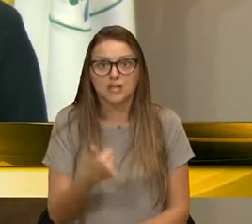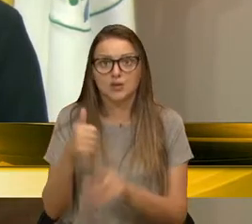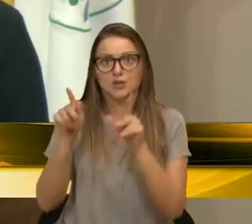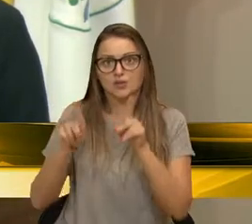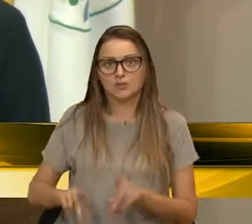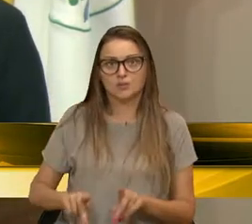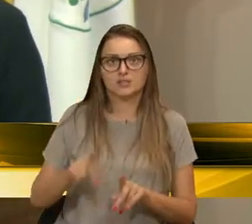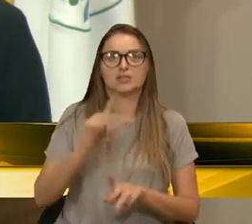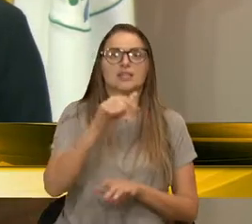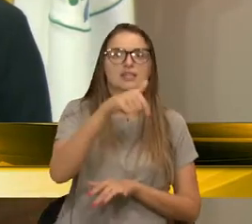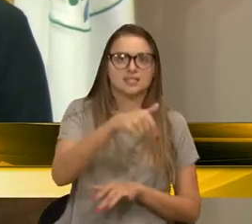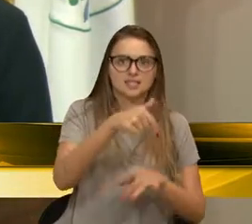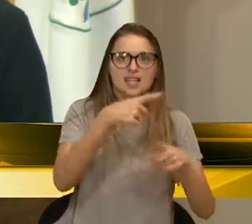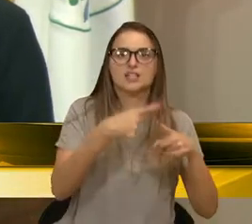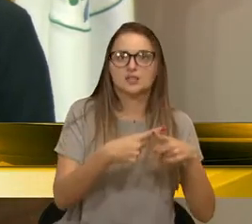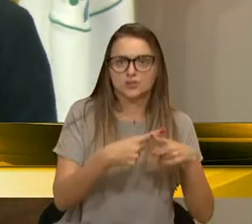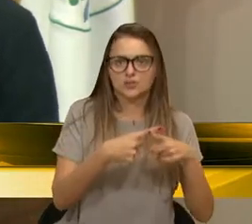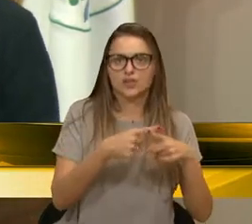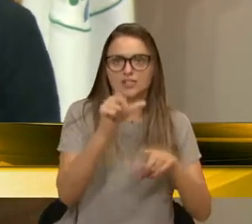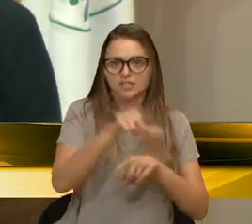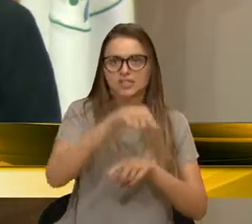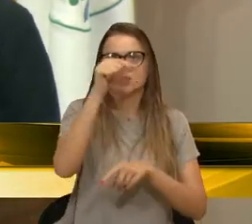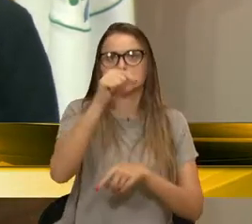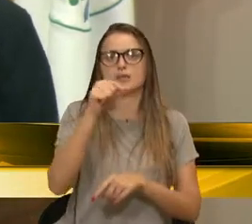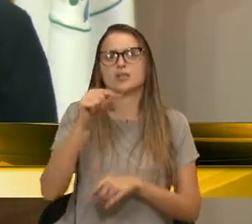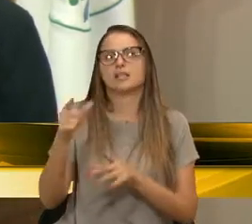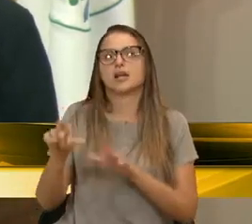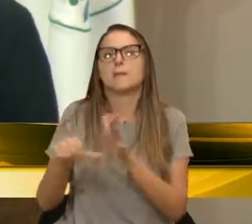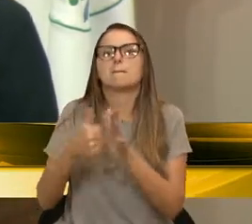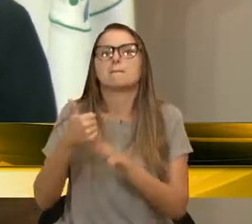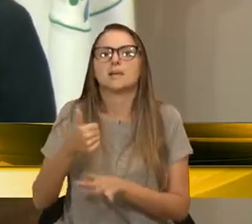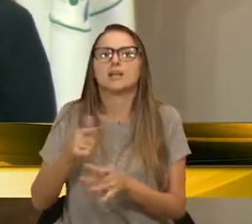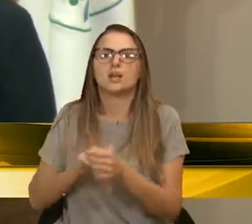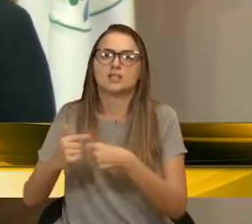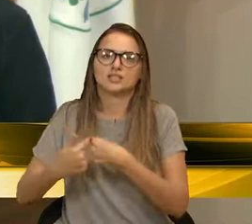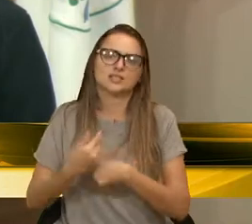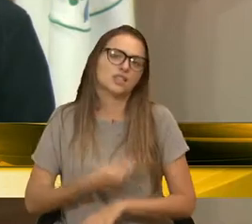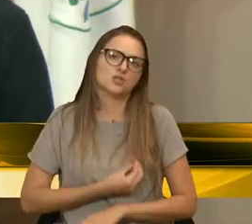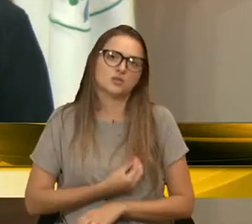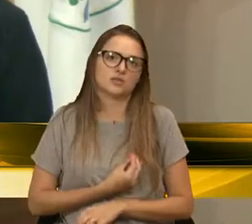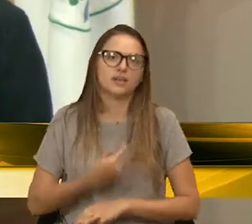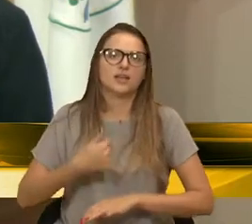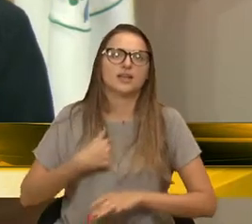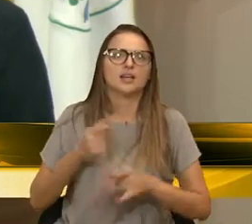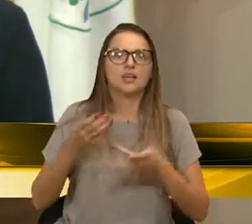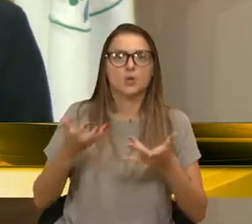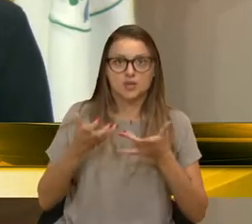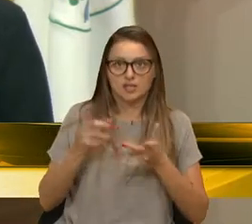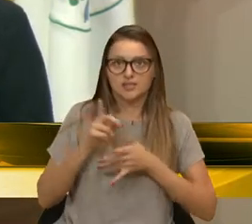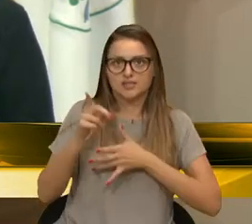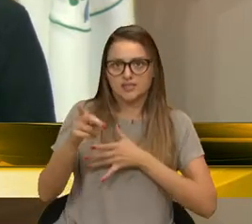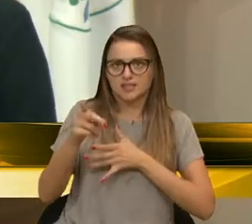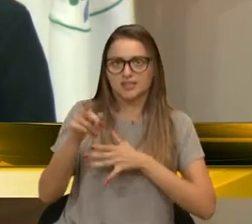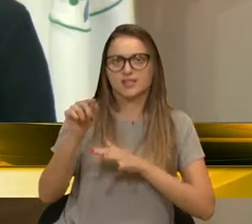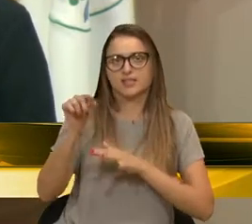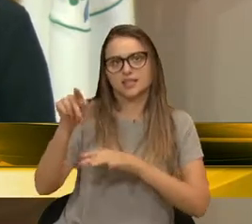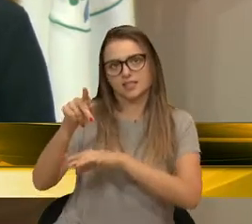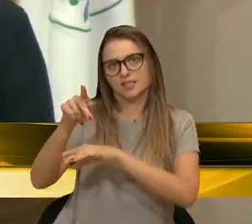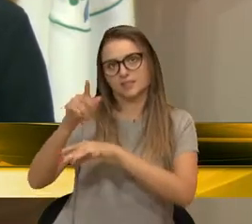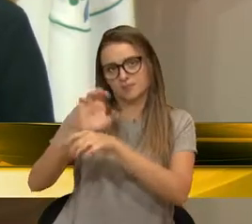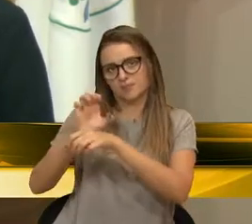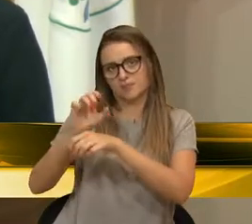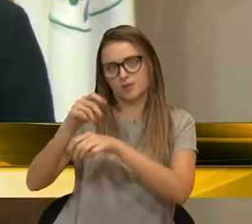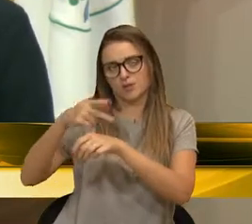vezes consecutiva a melhor cidade do mundo para se viver. E a minha escolha em fazer um intercâmbio de estudos para